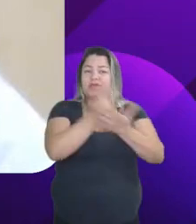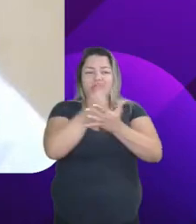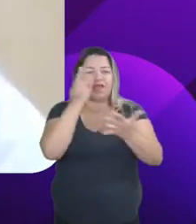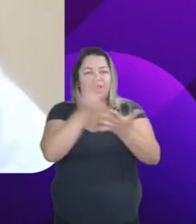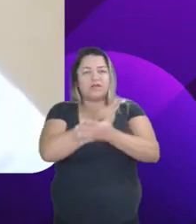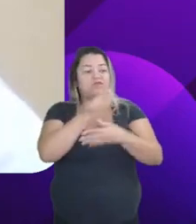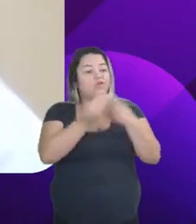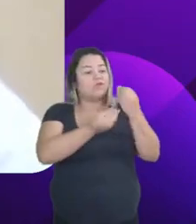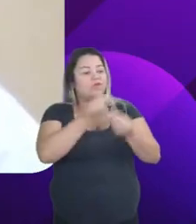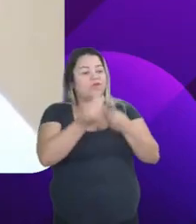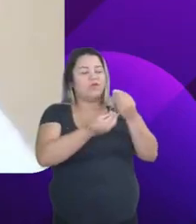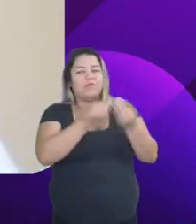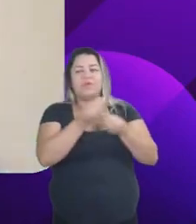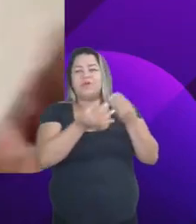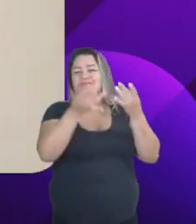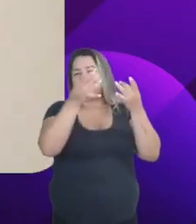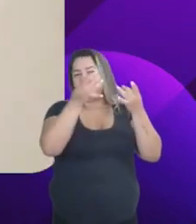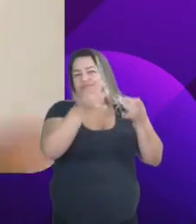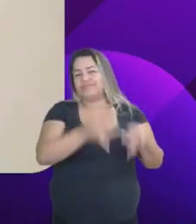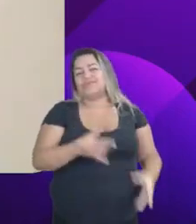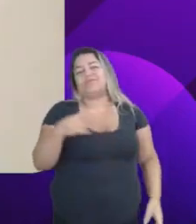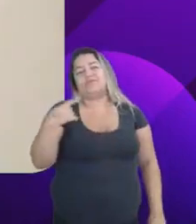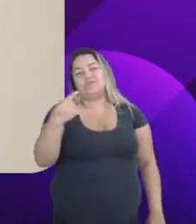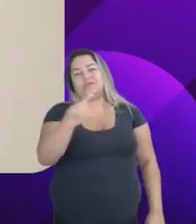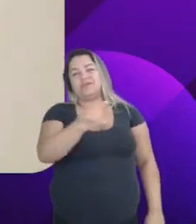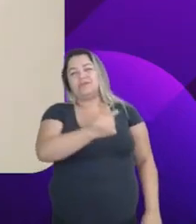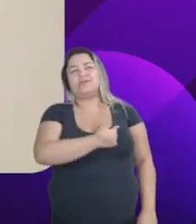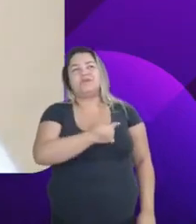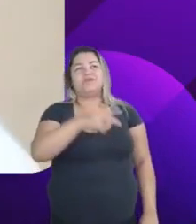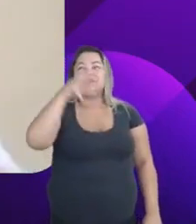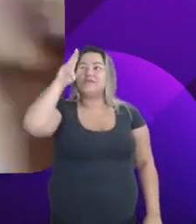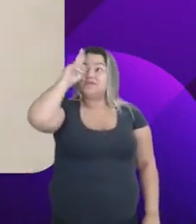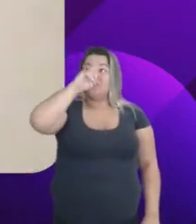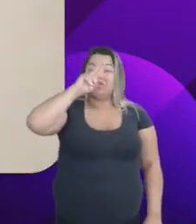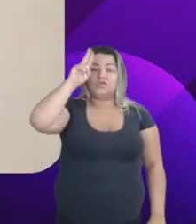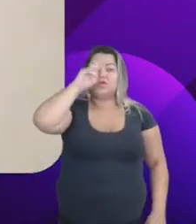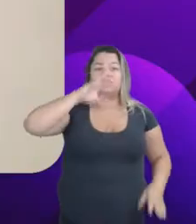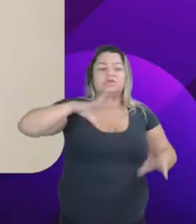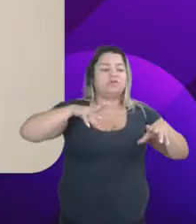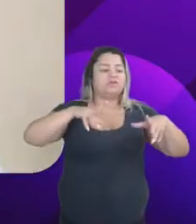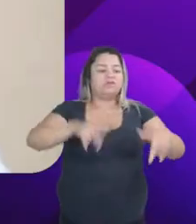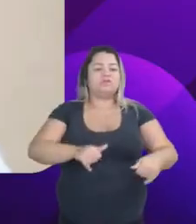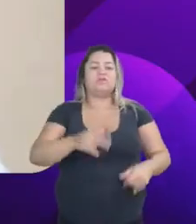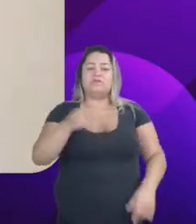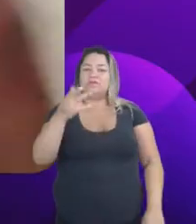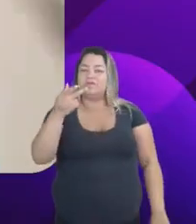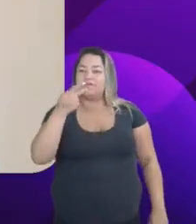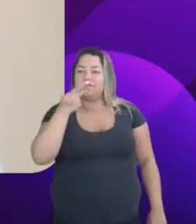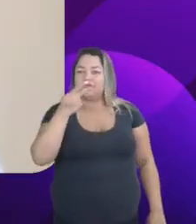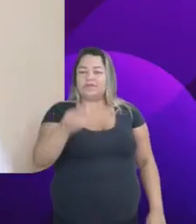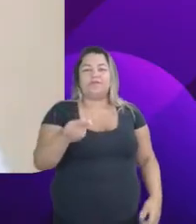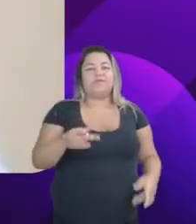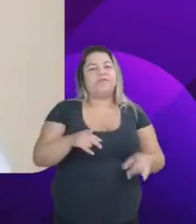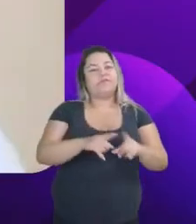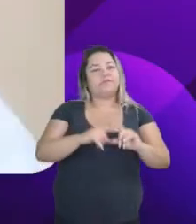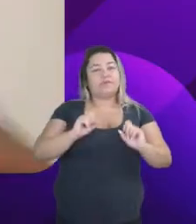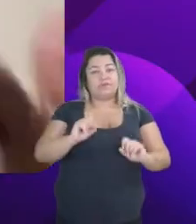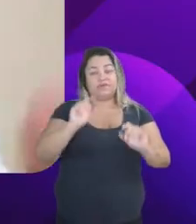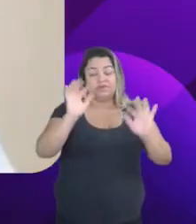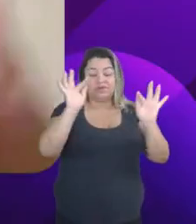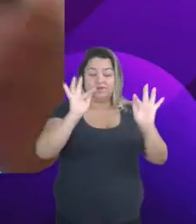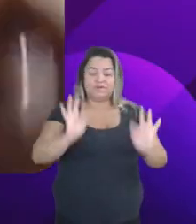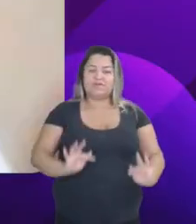gente vai simplesmente desistir do nosso conto de fadas, que todo mundo disse que era a única forma da gente